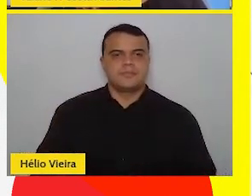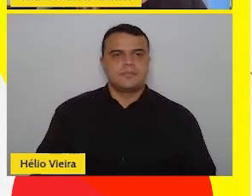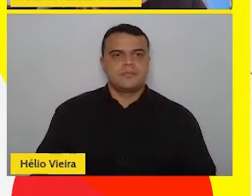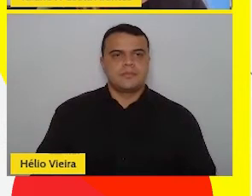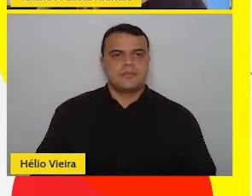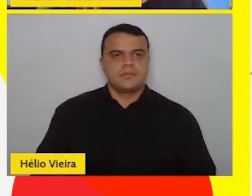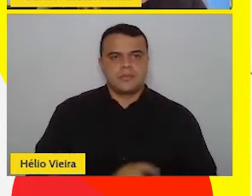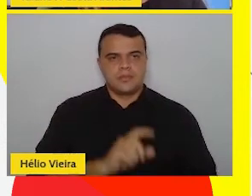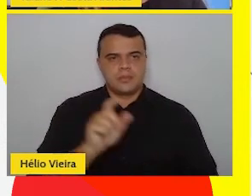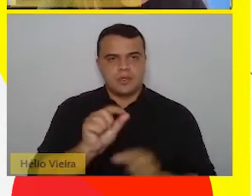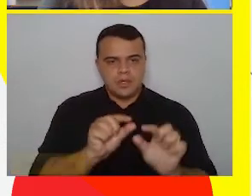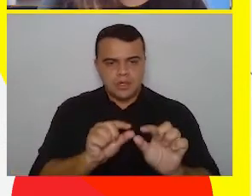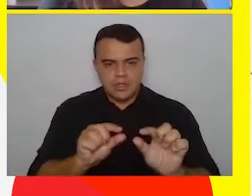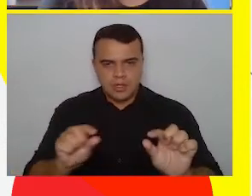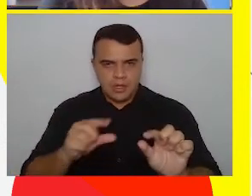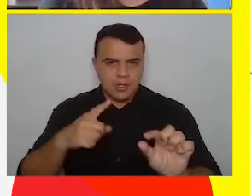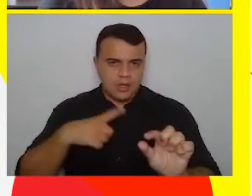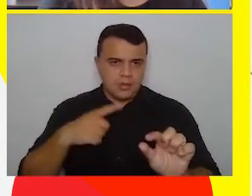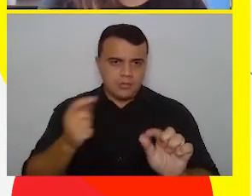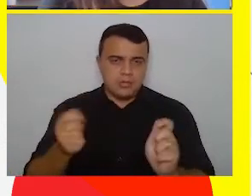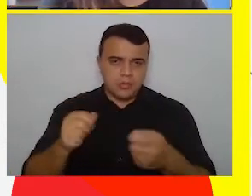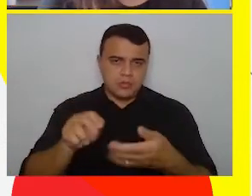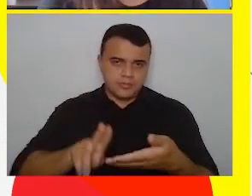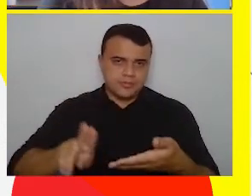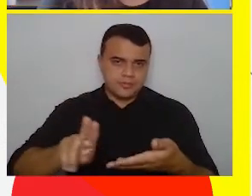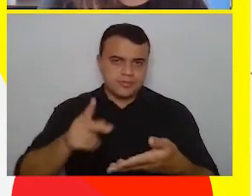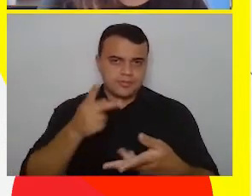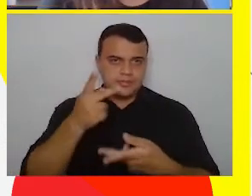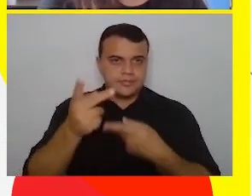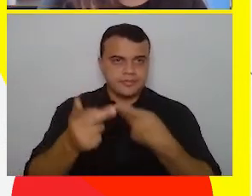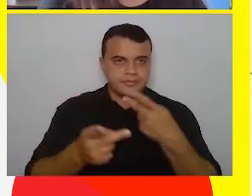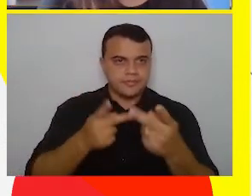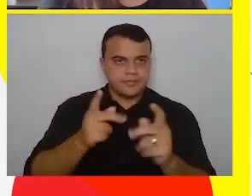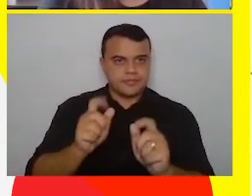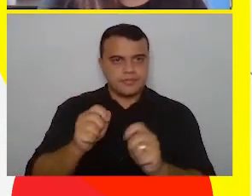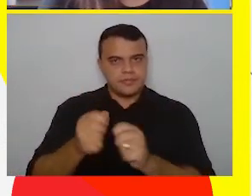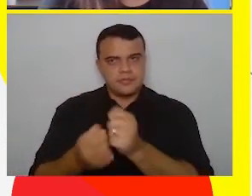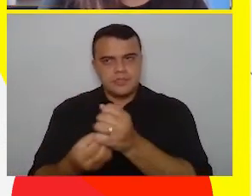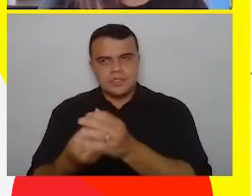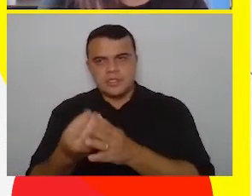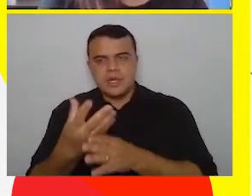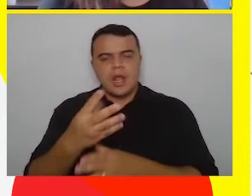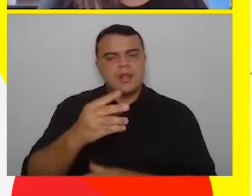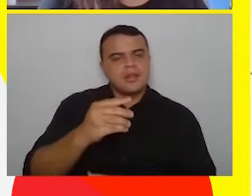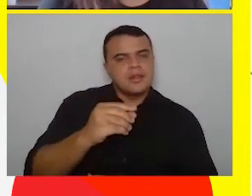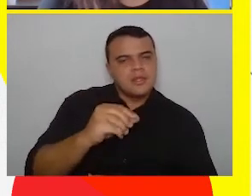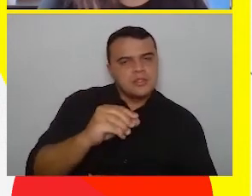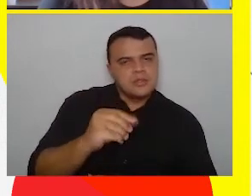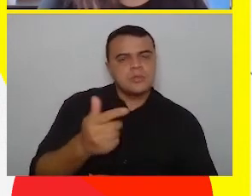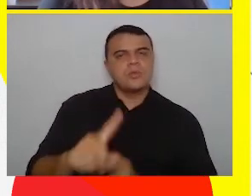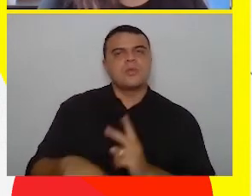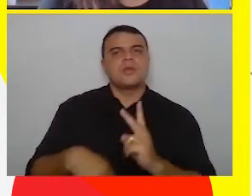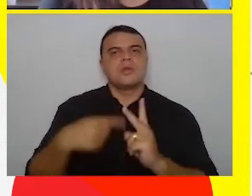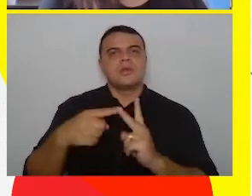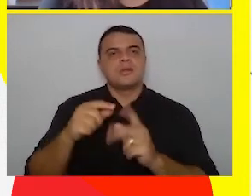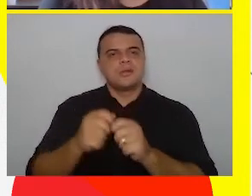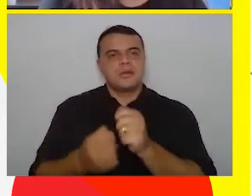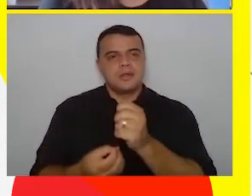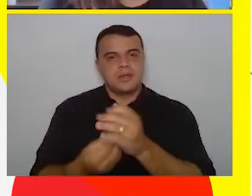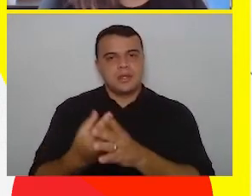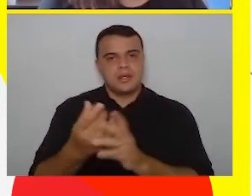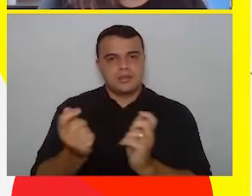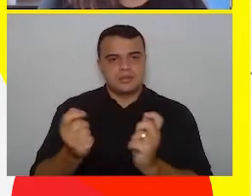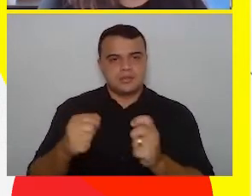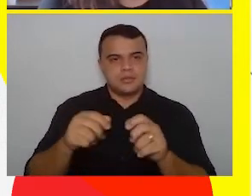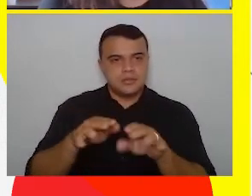A linha é um elemento que a gente pode usar para criar textura, e pode ser